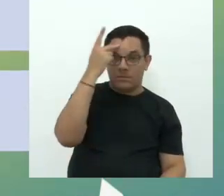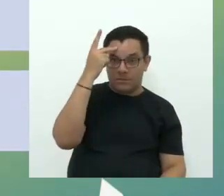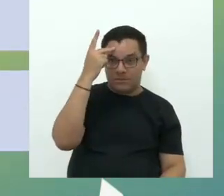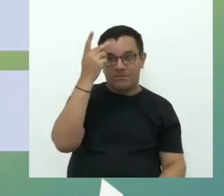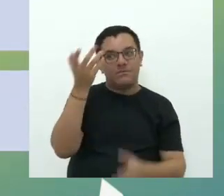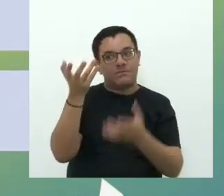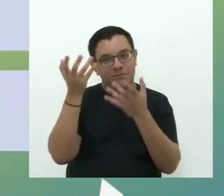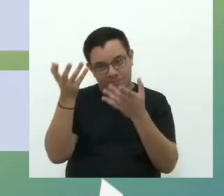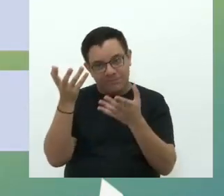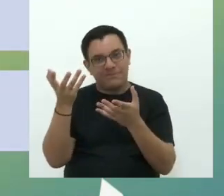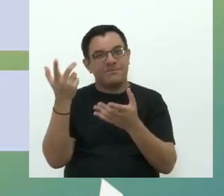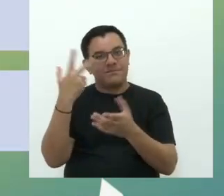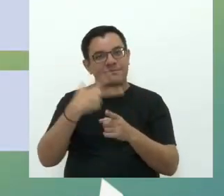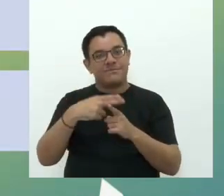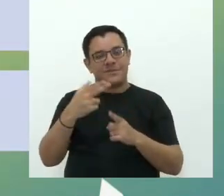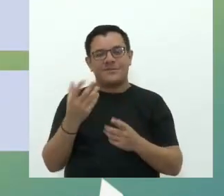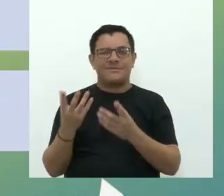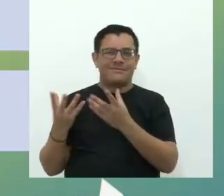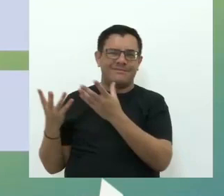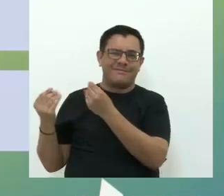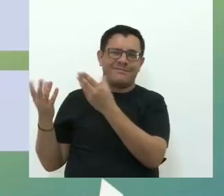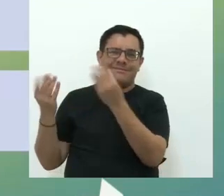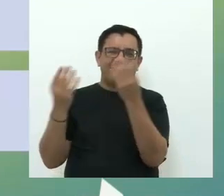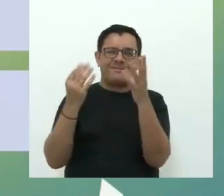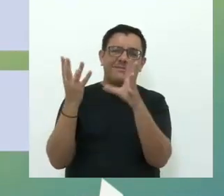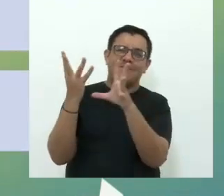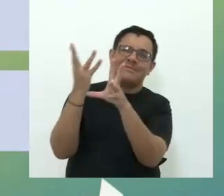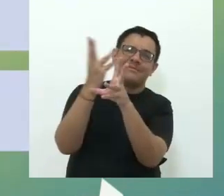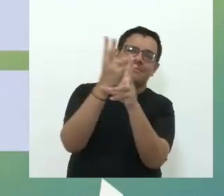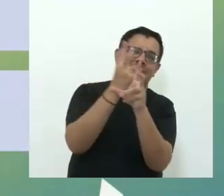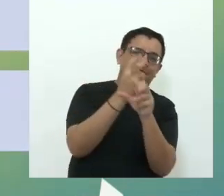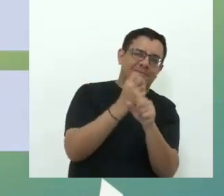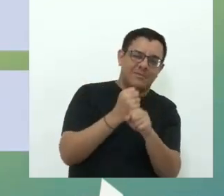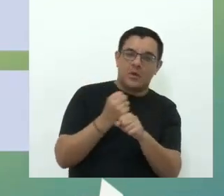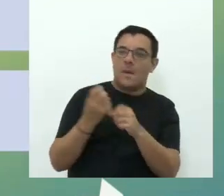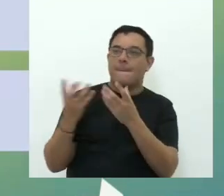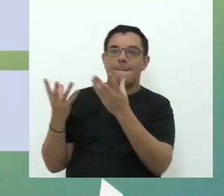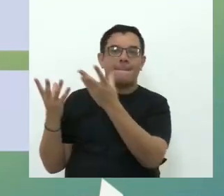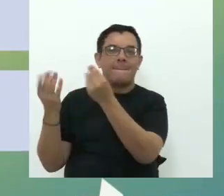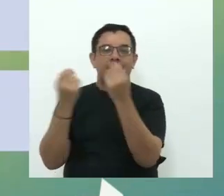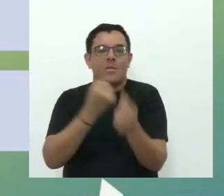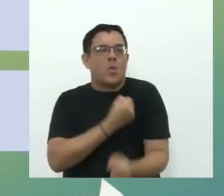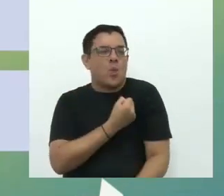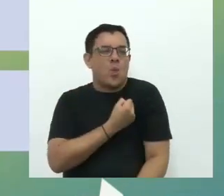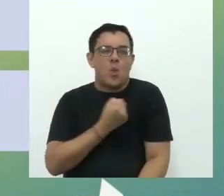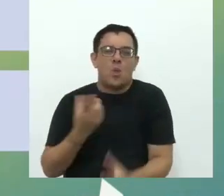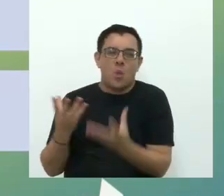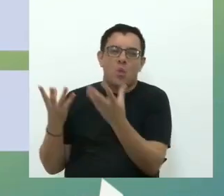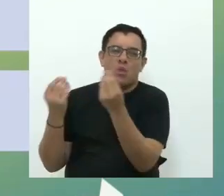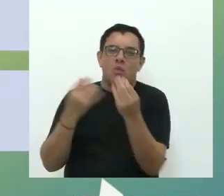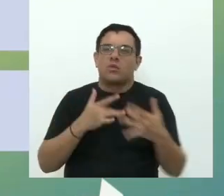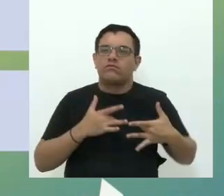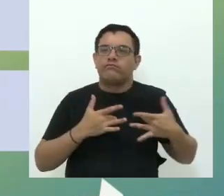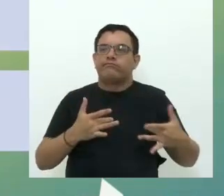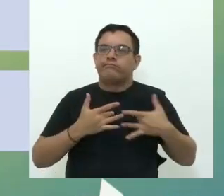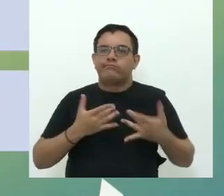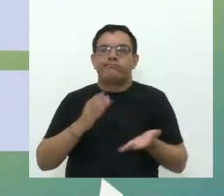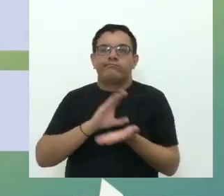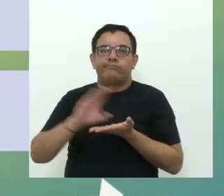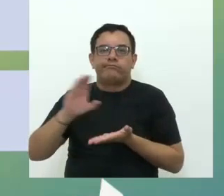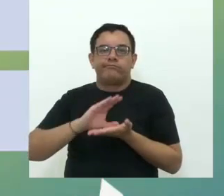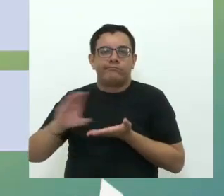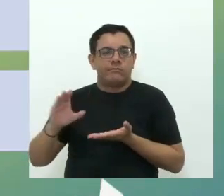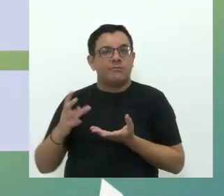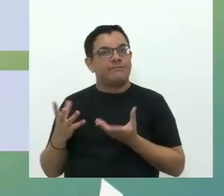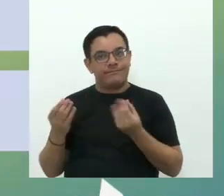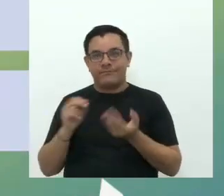Gente é muita gente é muita conta é muita fatura é muito número é muita doação é muito